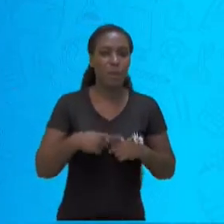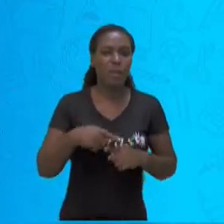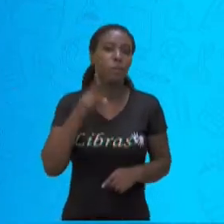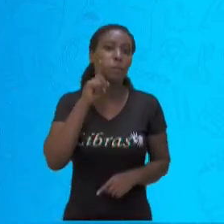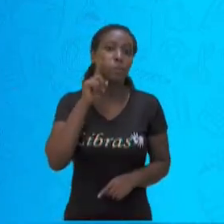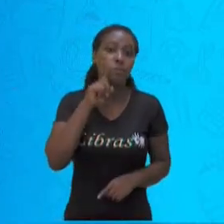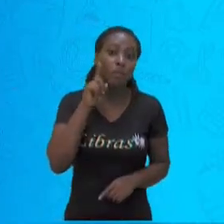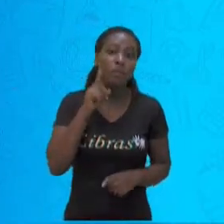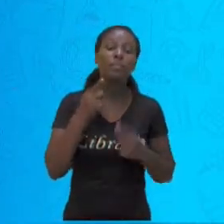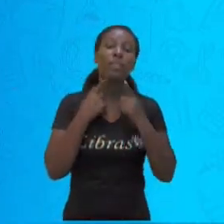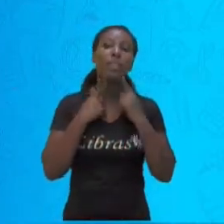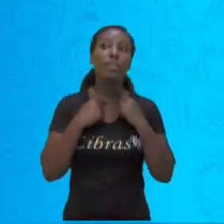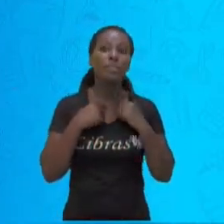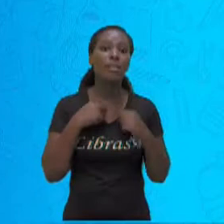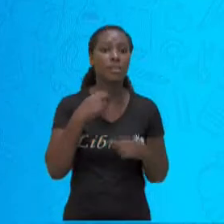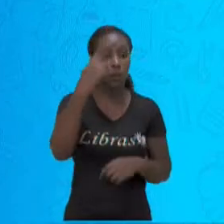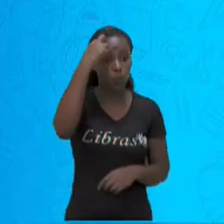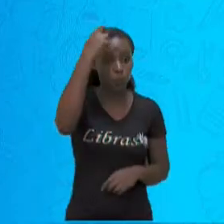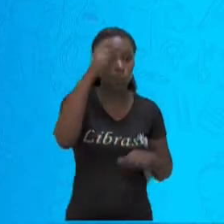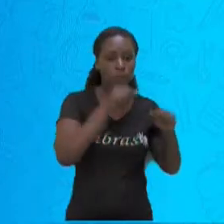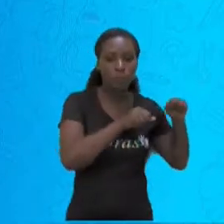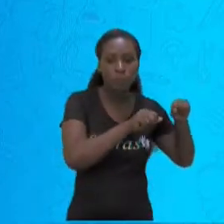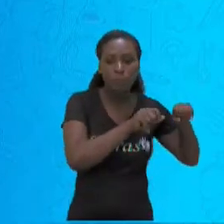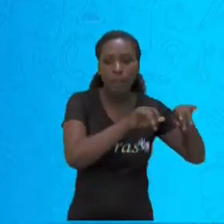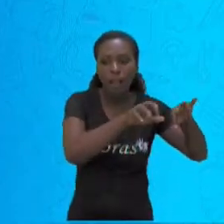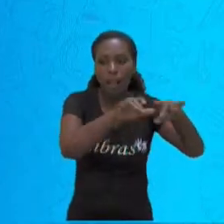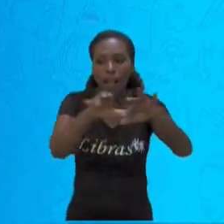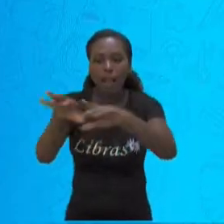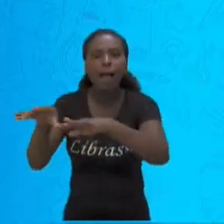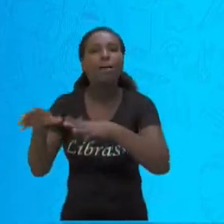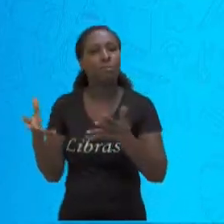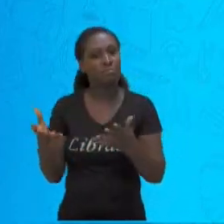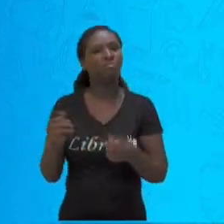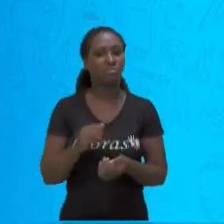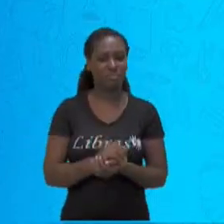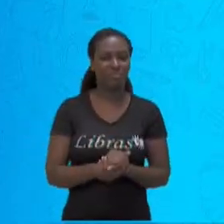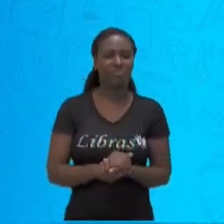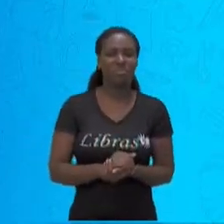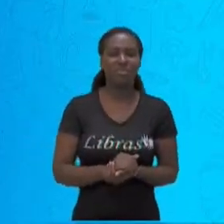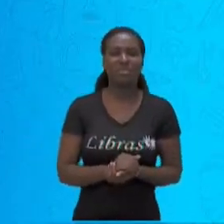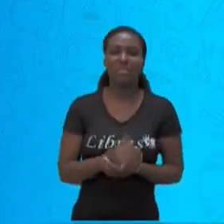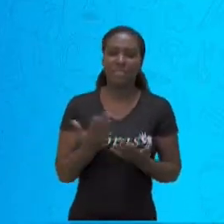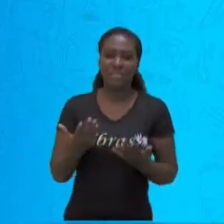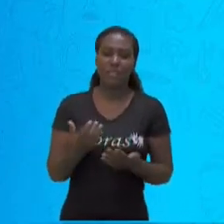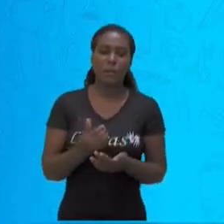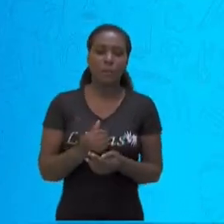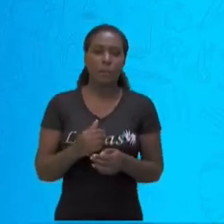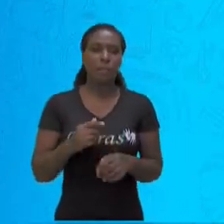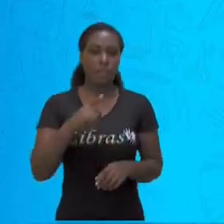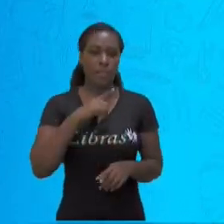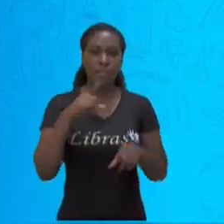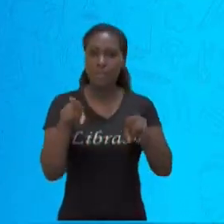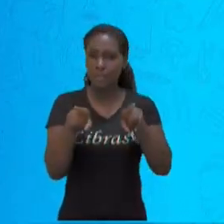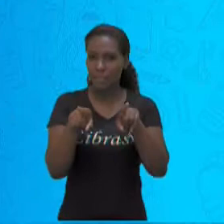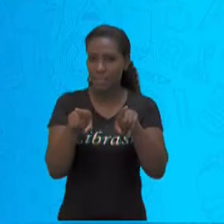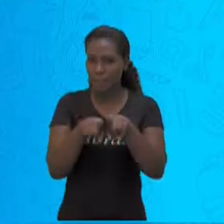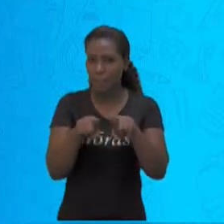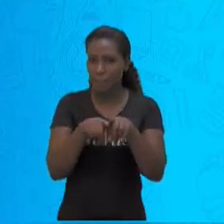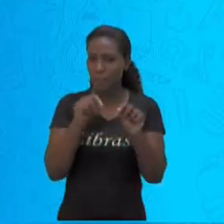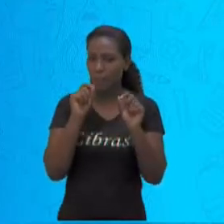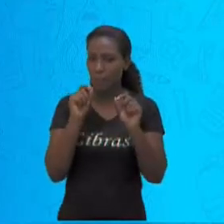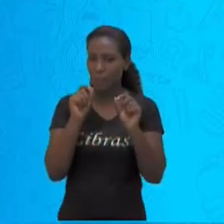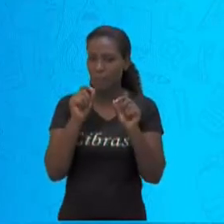Olha só, a estreia de um filme simultâneo e tem o acesso